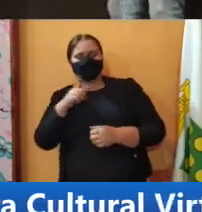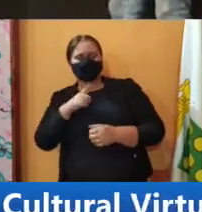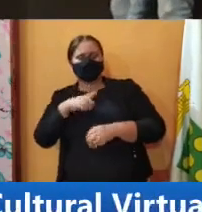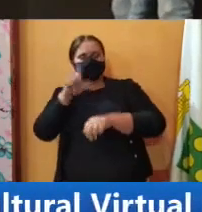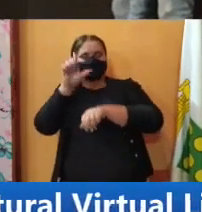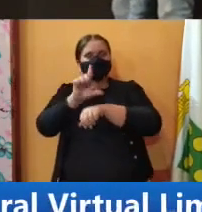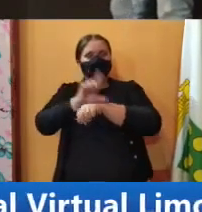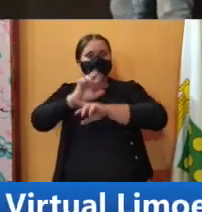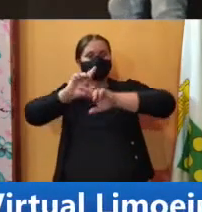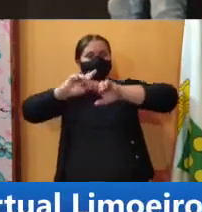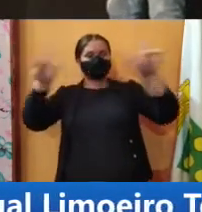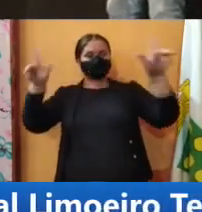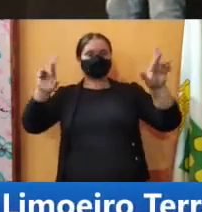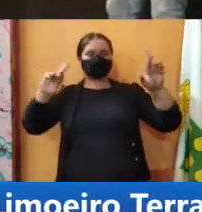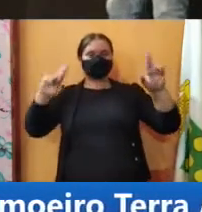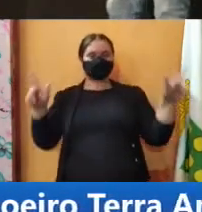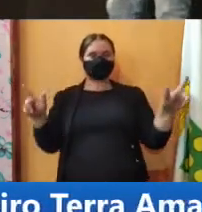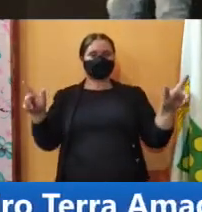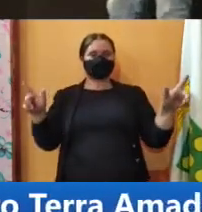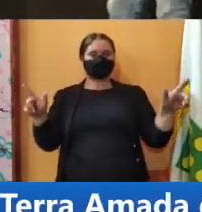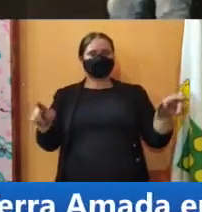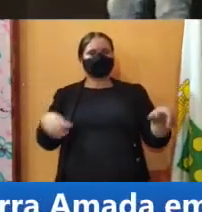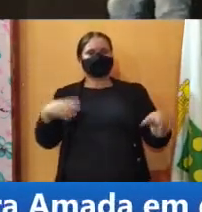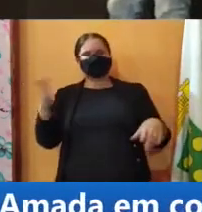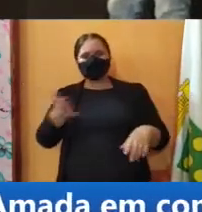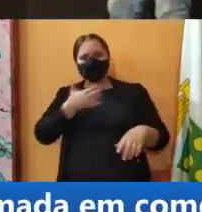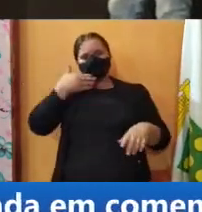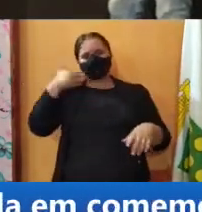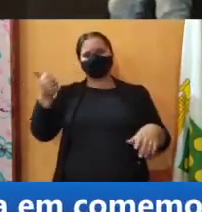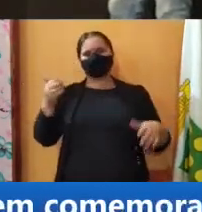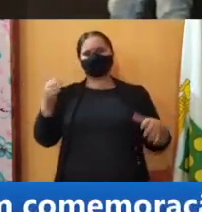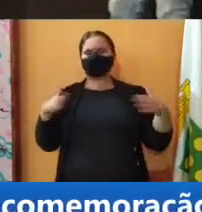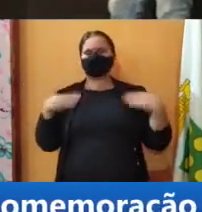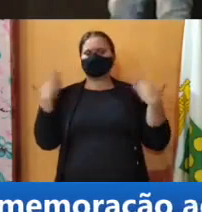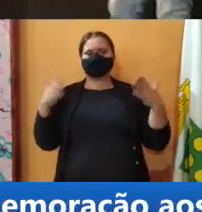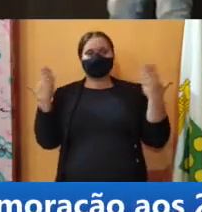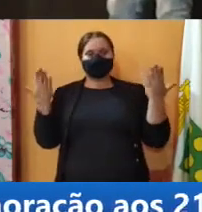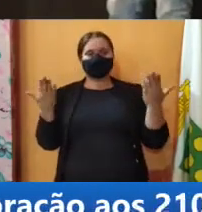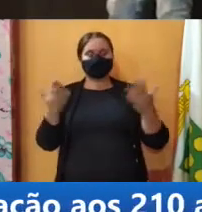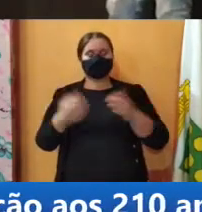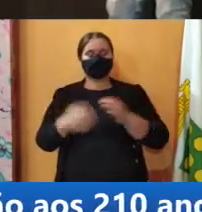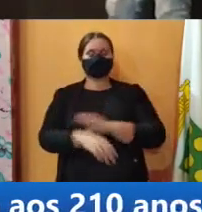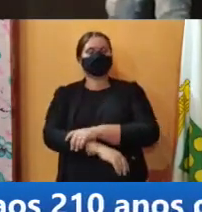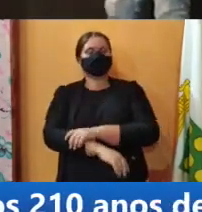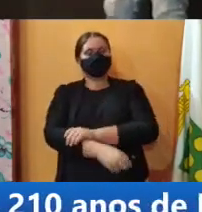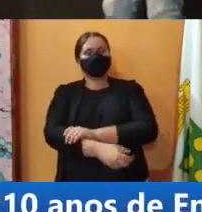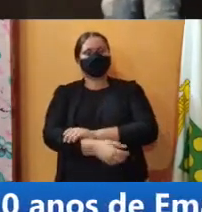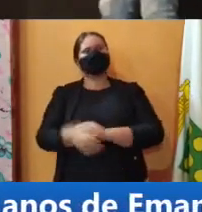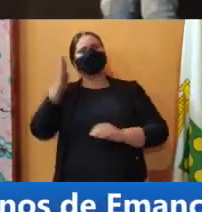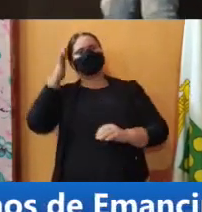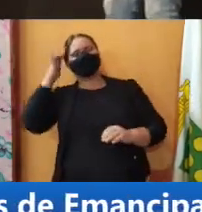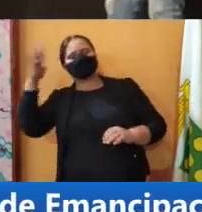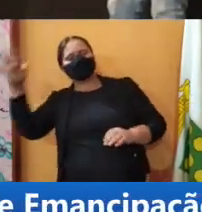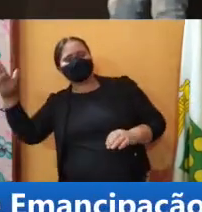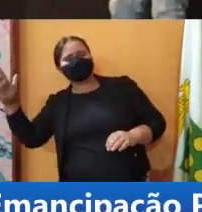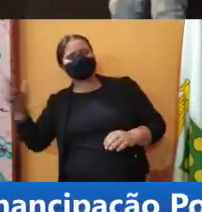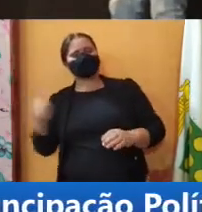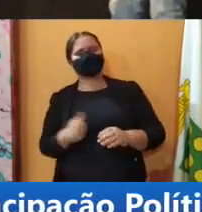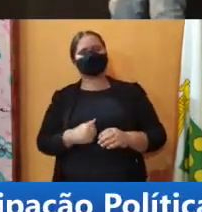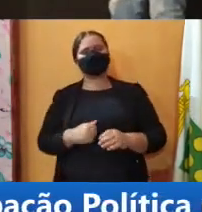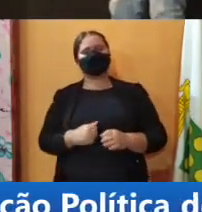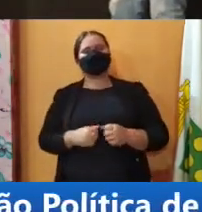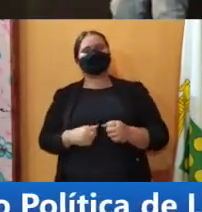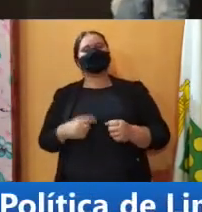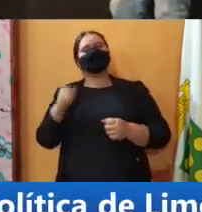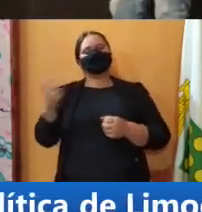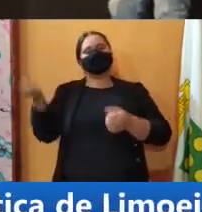Limoeiro, com outro astral, com outra dinâmica. Então, gente, vamos pensar assim, vamos correr